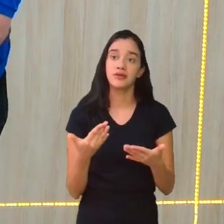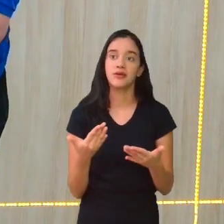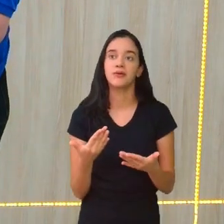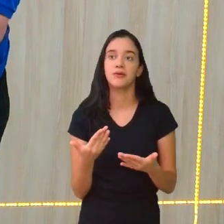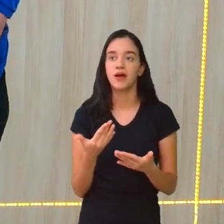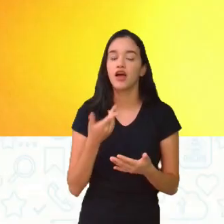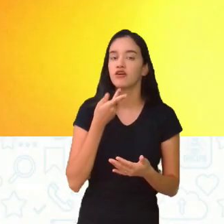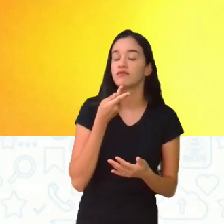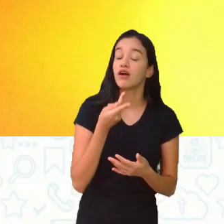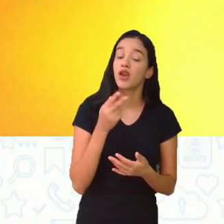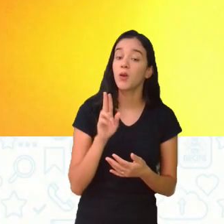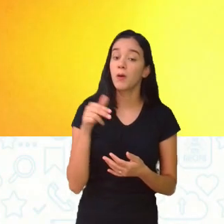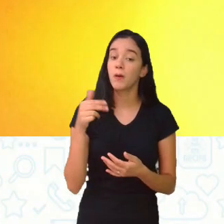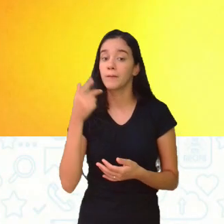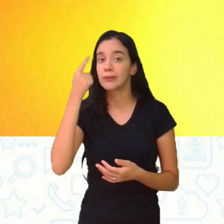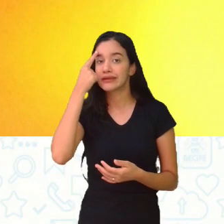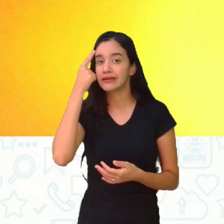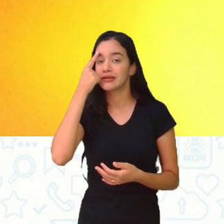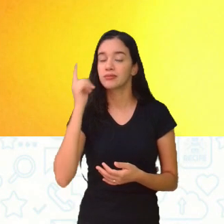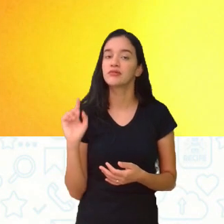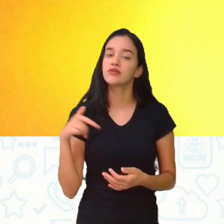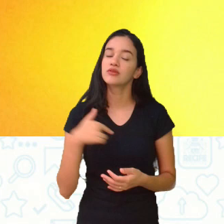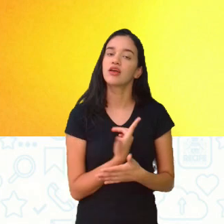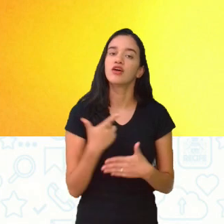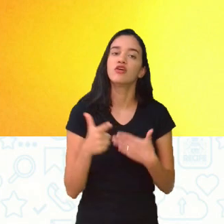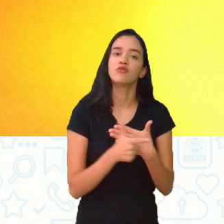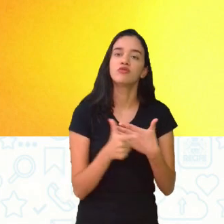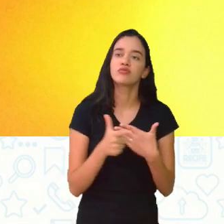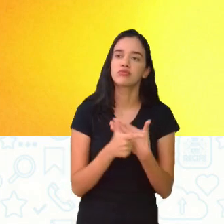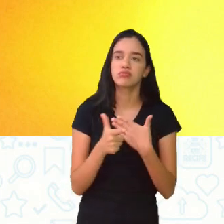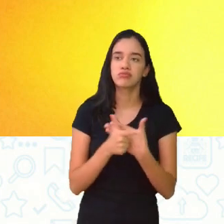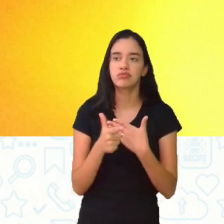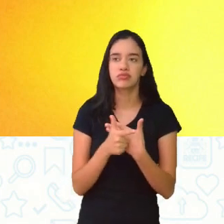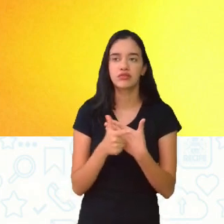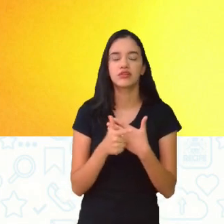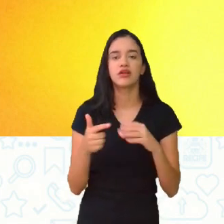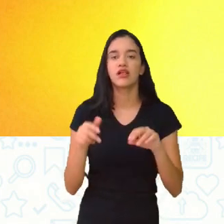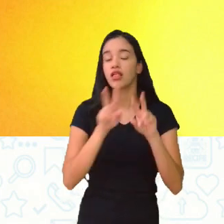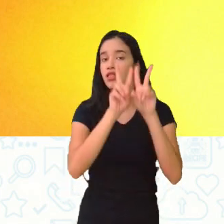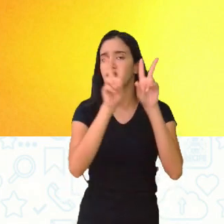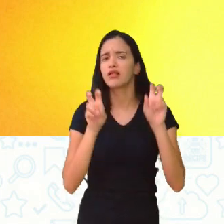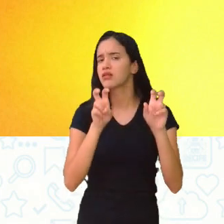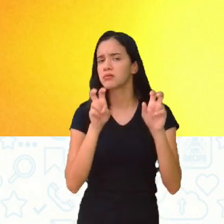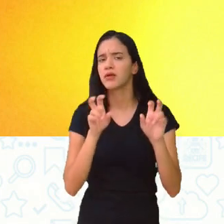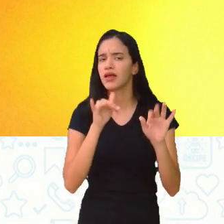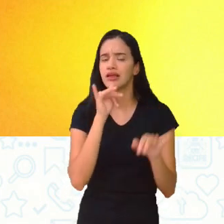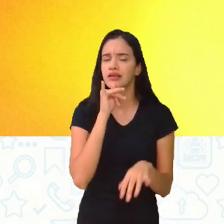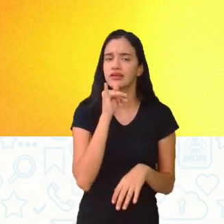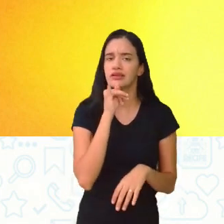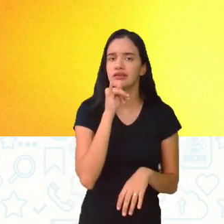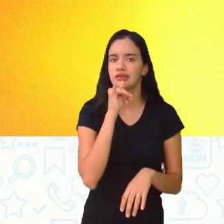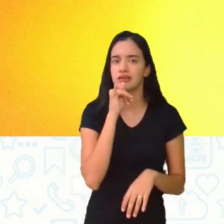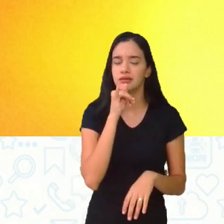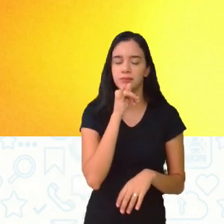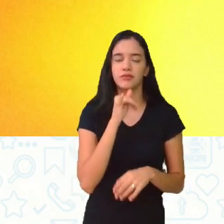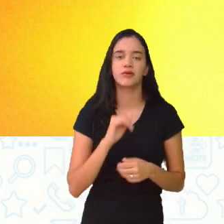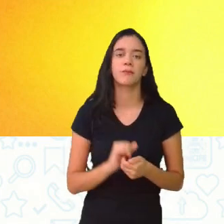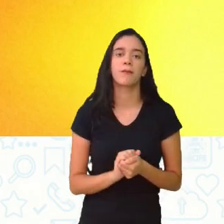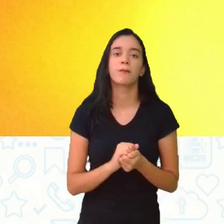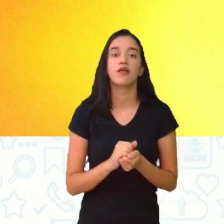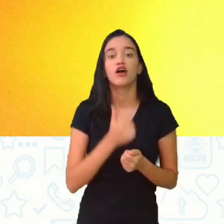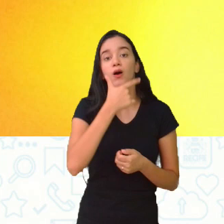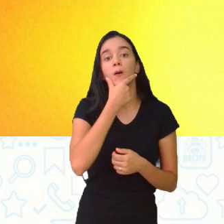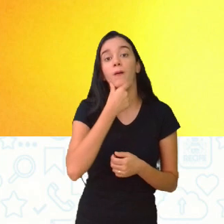introduzir as falas ou pensamento, né, nós temos aí a função das aspas, não é? Quando nós vemos aí, no exemplo, né, o pai